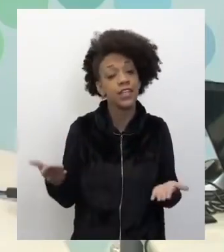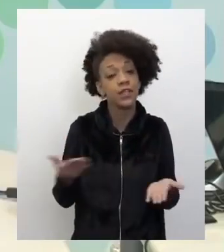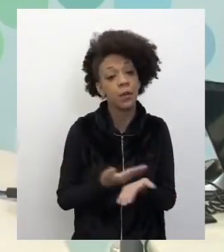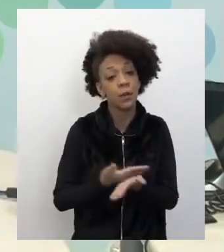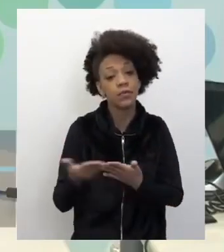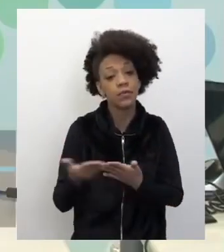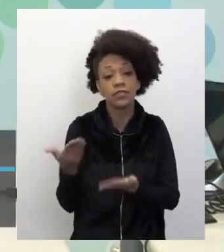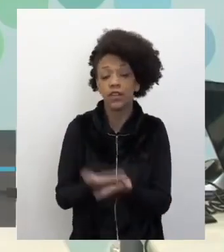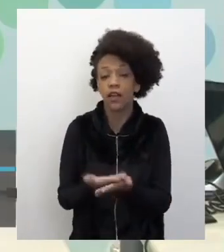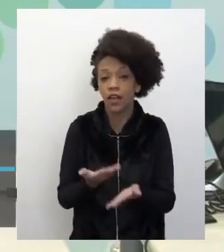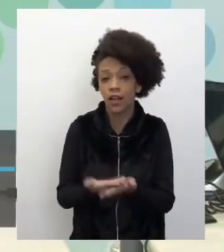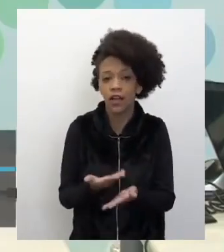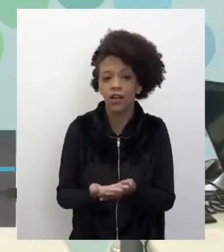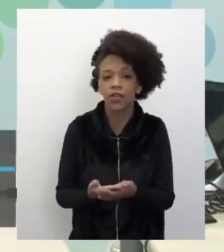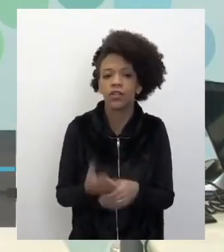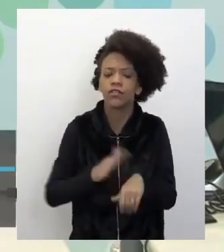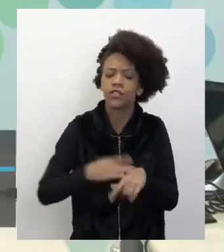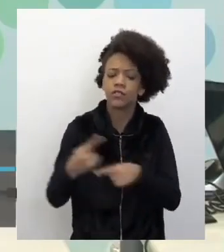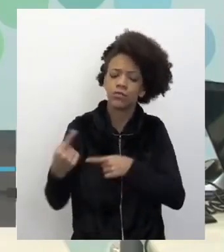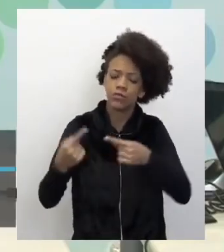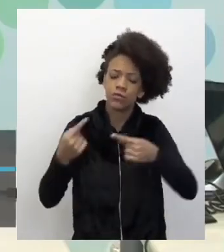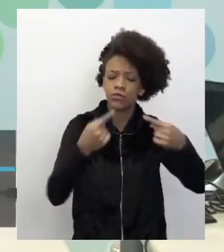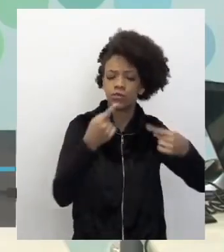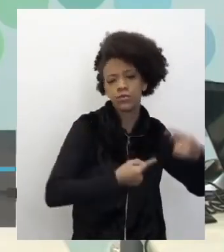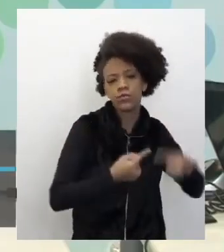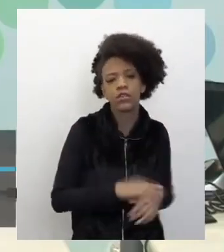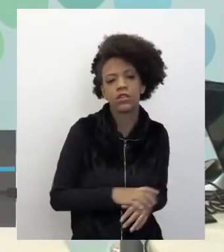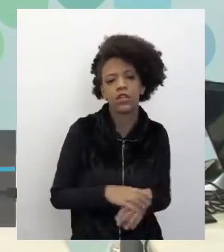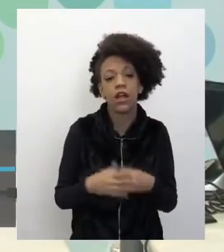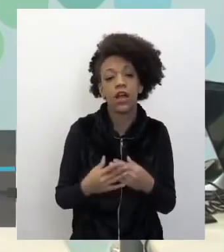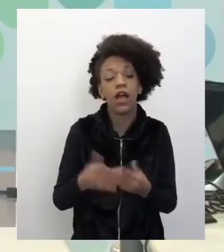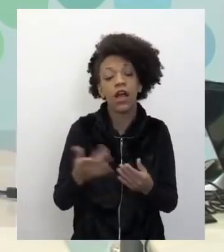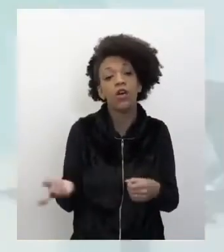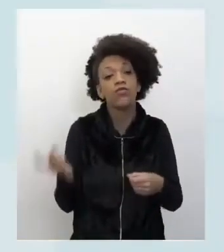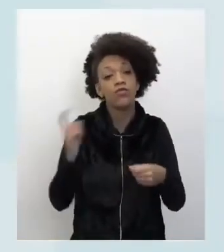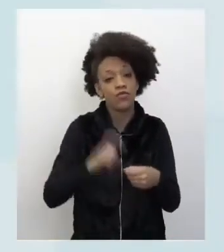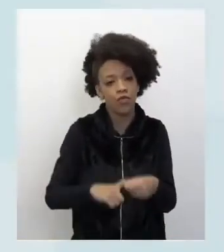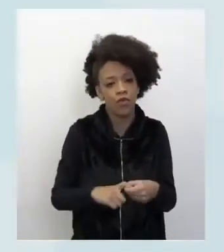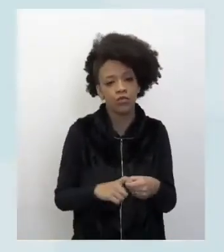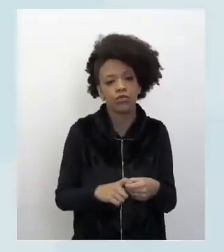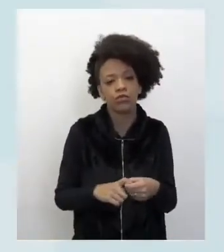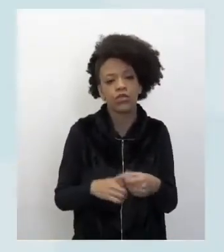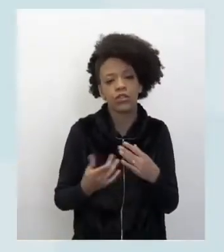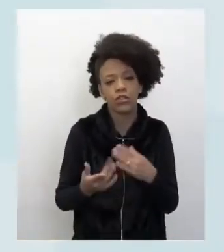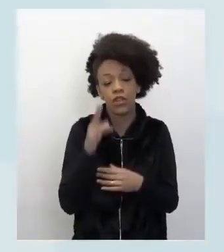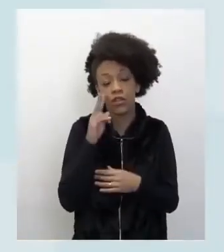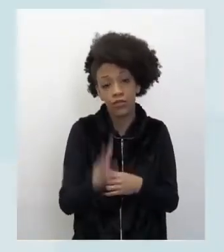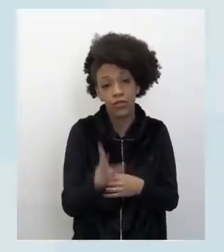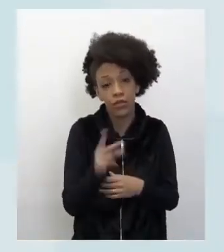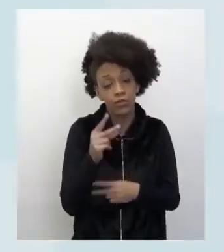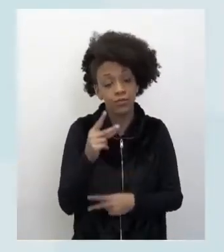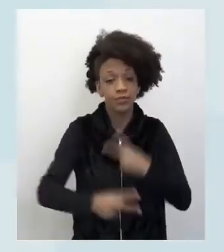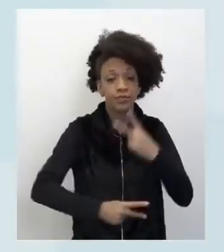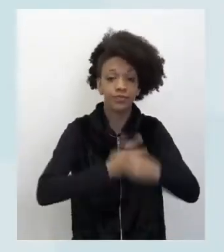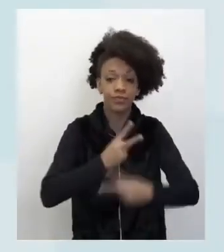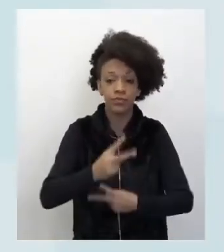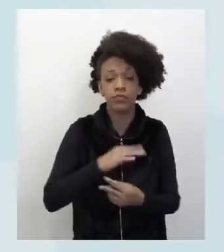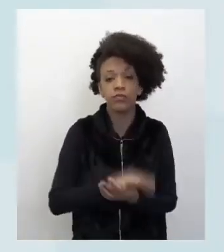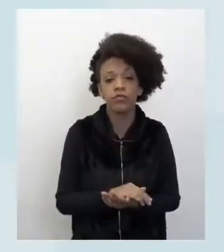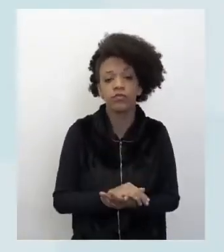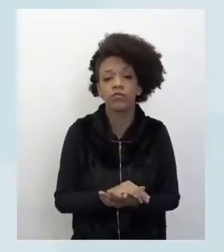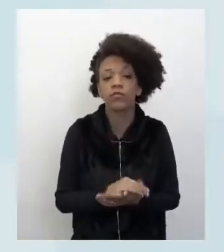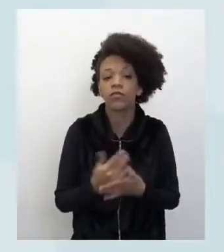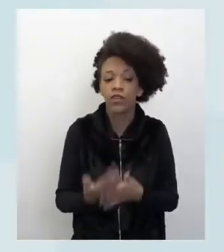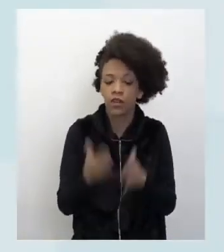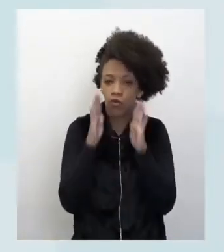nossa aula, fazendo as discussões, nós vamos falar um pouquinho sobre a retomada, o que nós vimos aí nesse segundo bimestre, que foi um bimestre muito